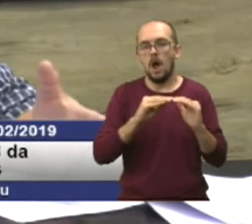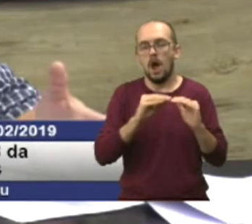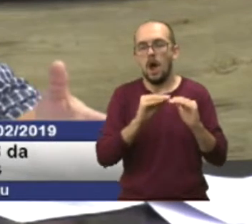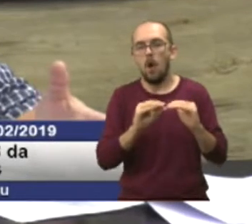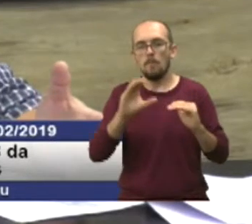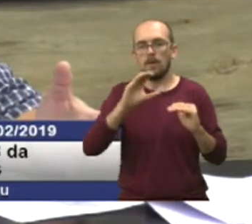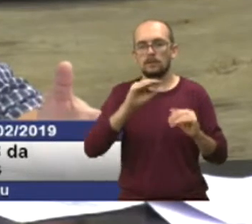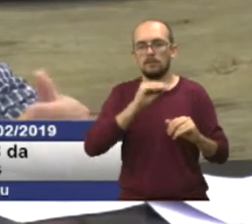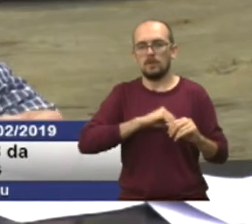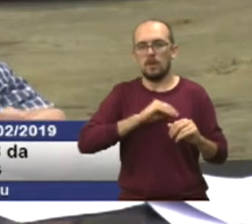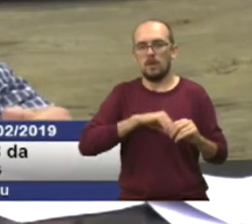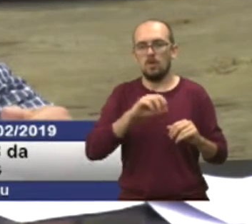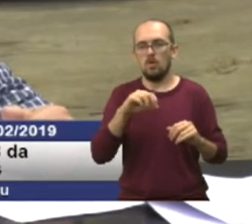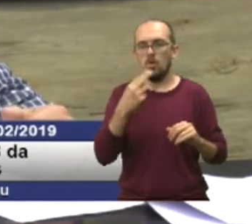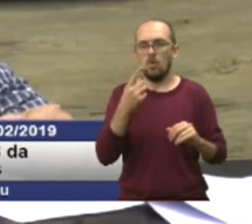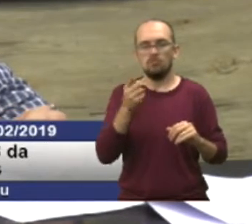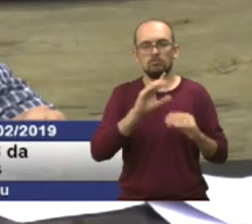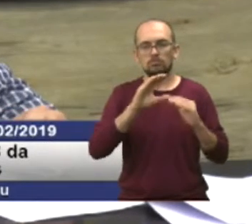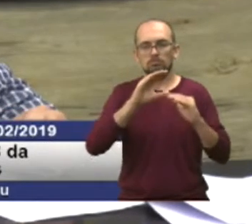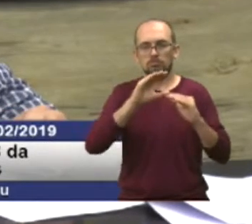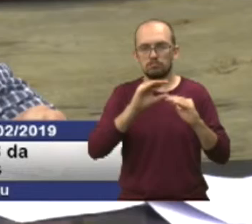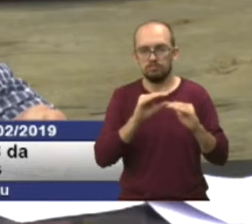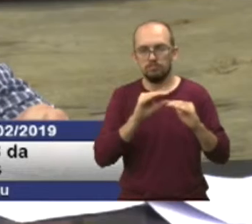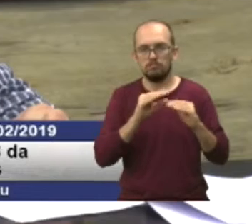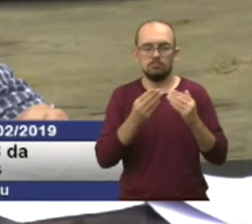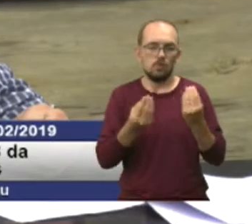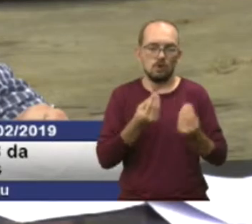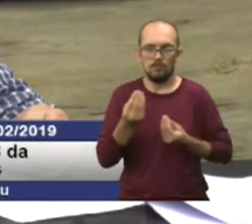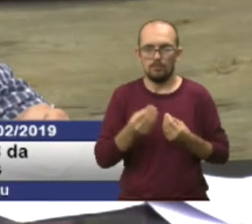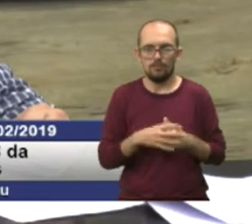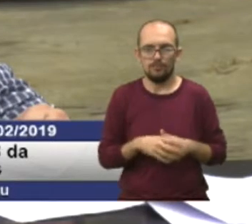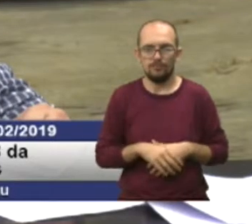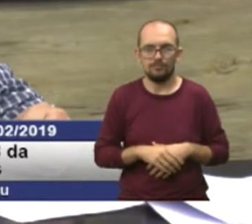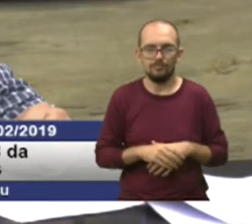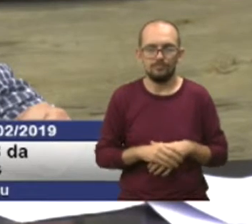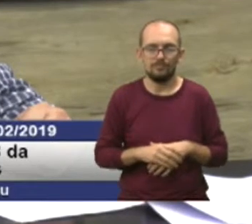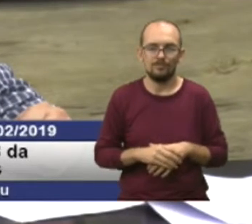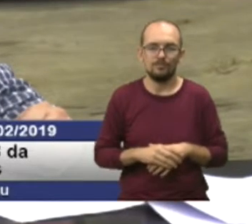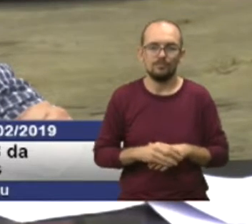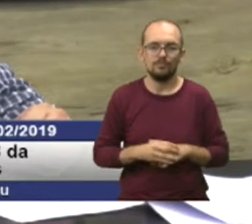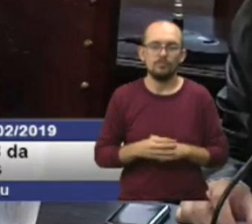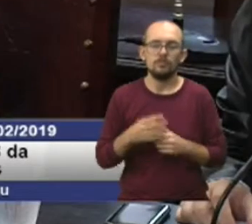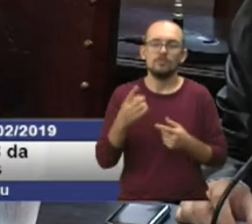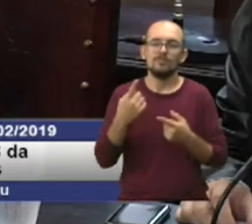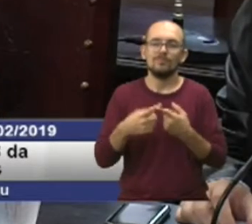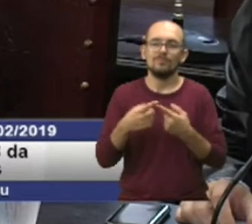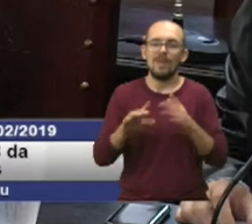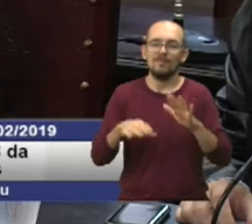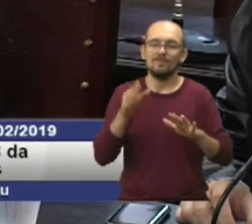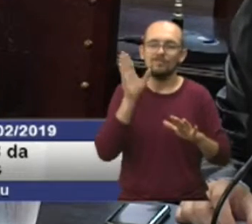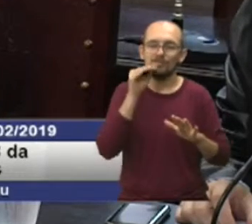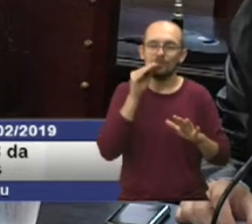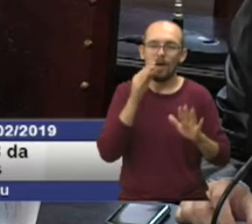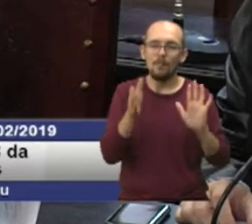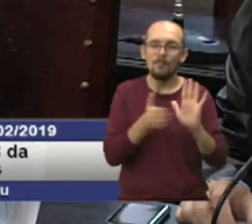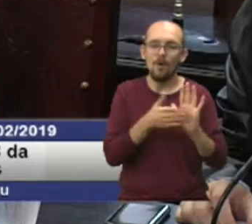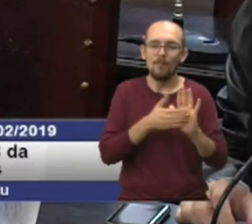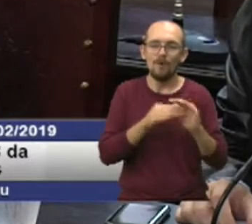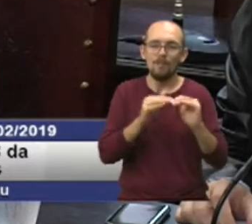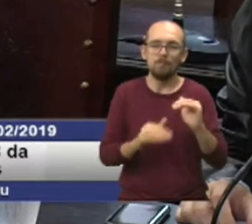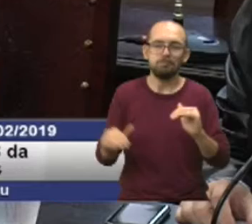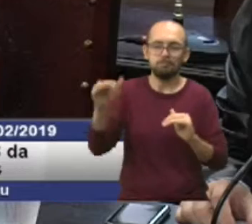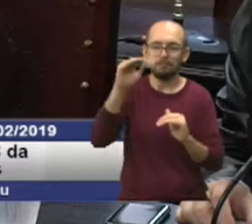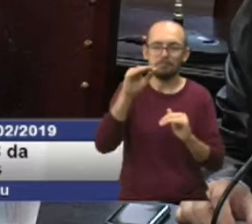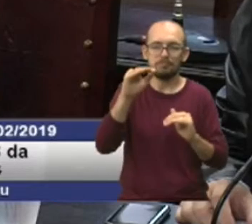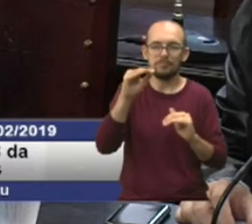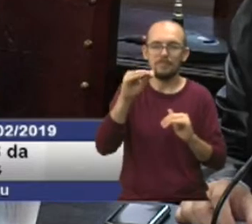o que estão propondo ou se fazer uma contraproposta. Às vezes o funcionário propõe uma coisa fora do normal para se chegar no